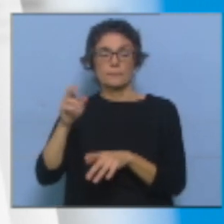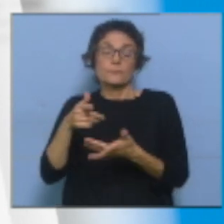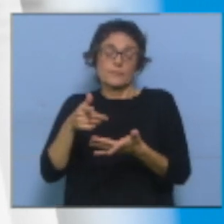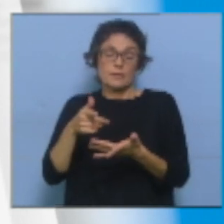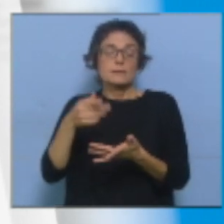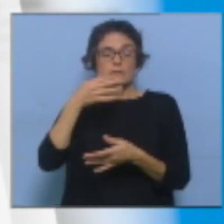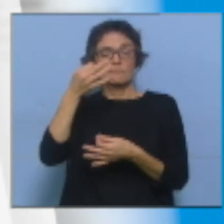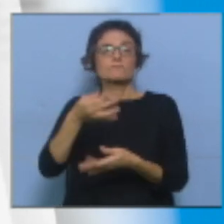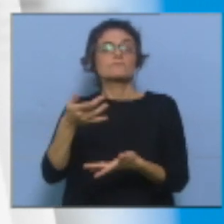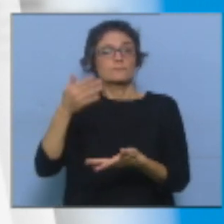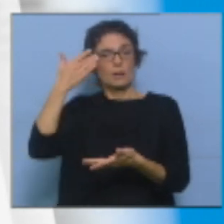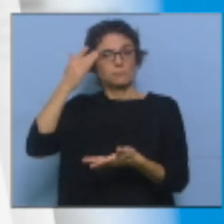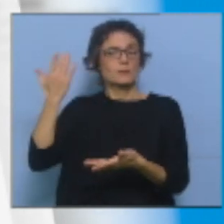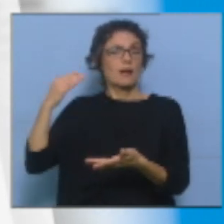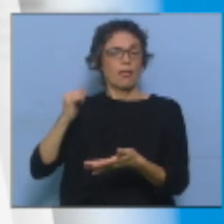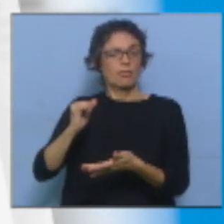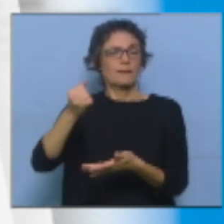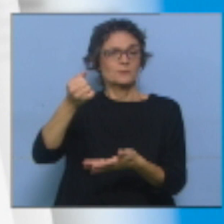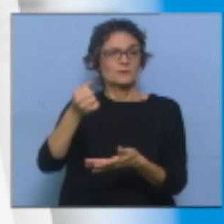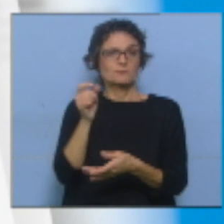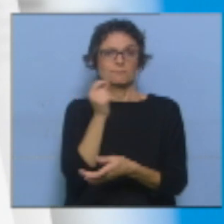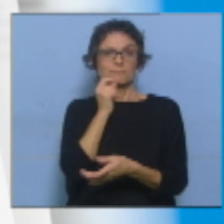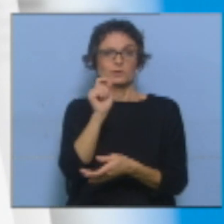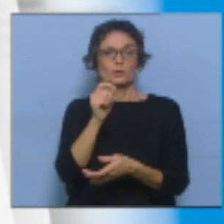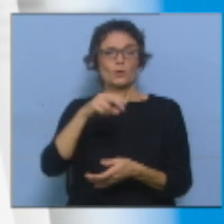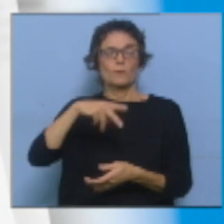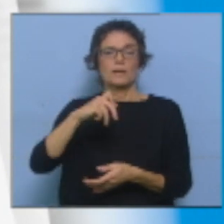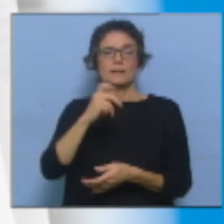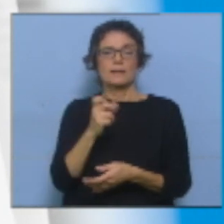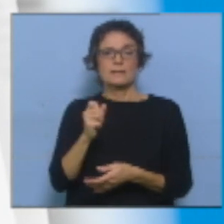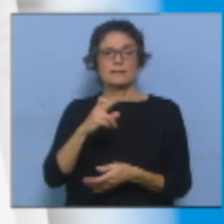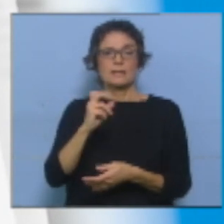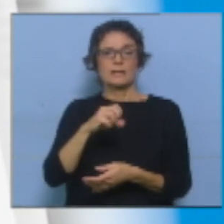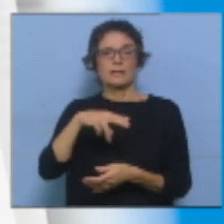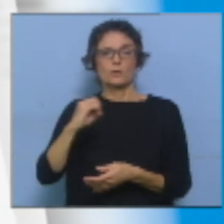profetas. Há de chamar-se Nazareno.